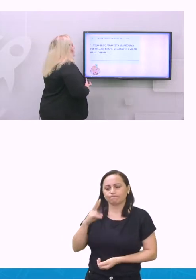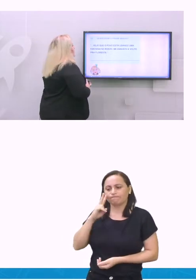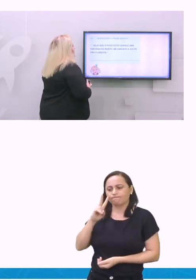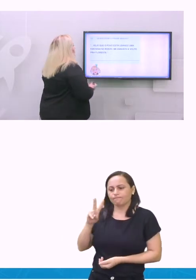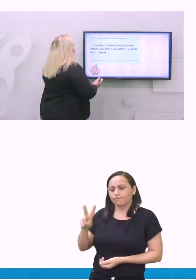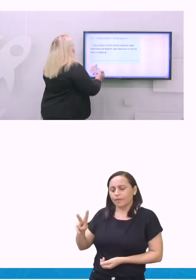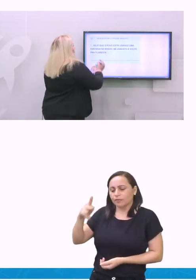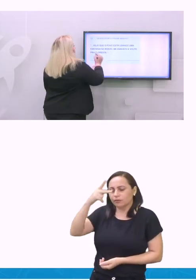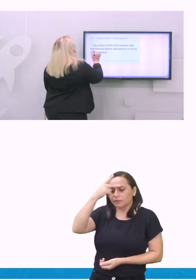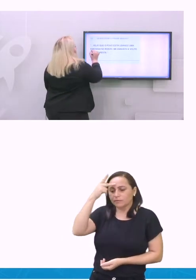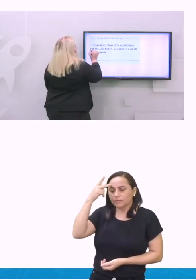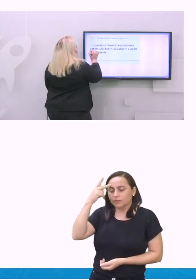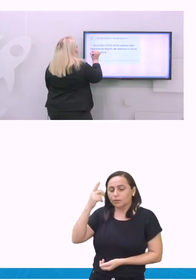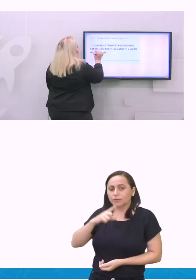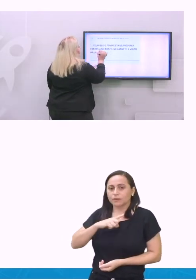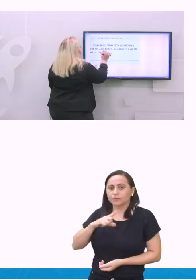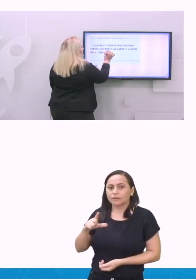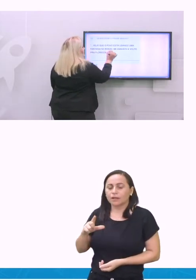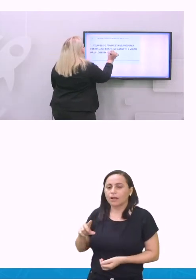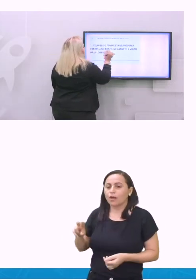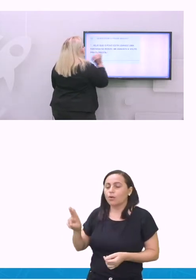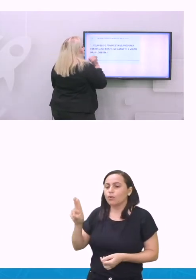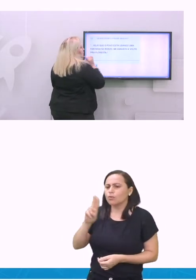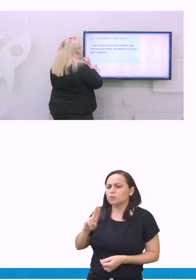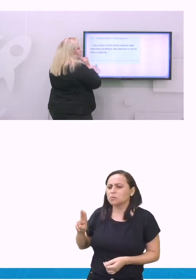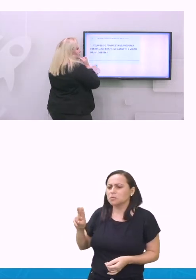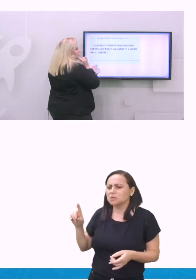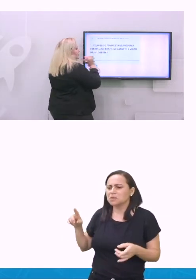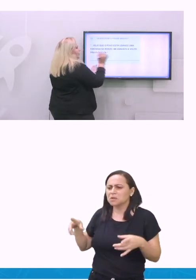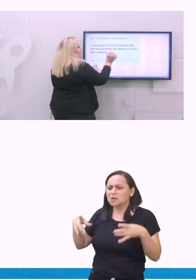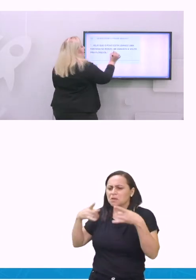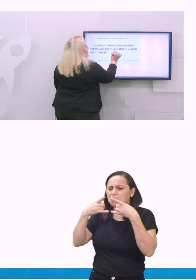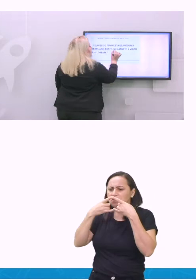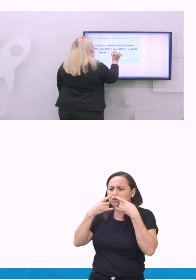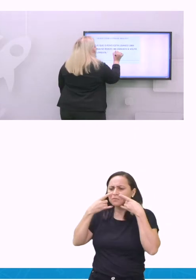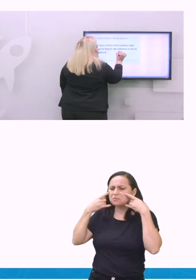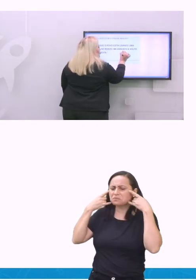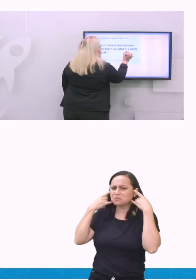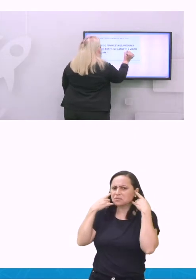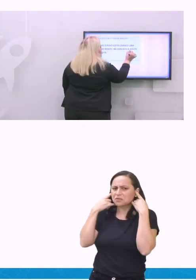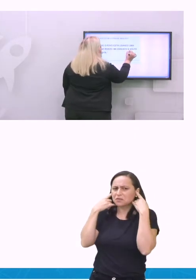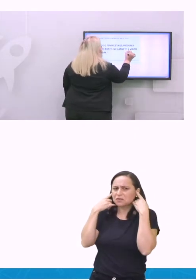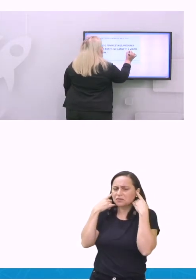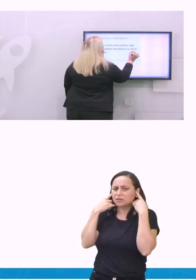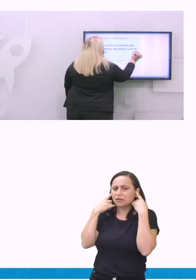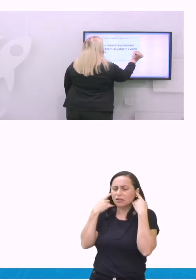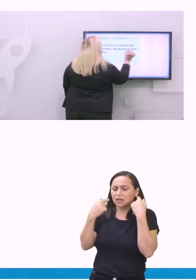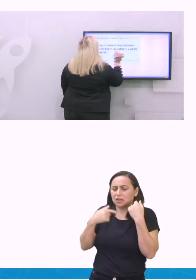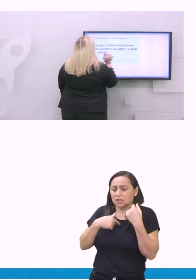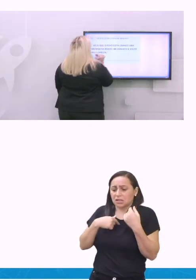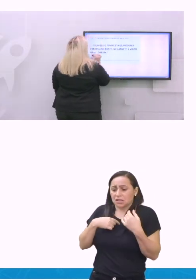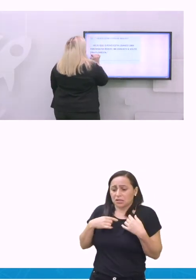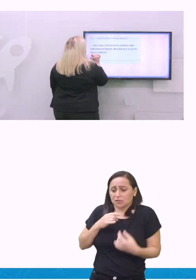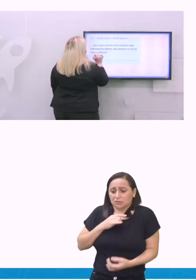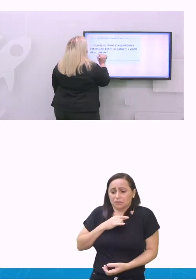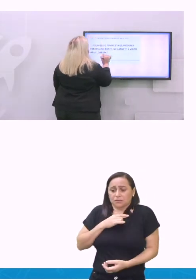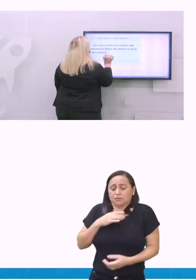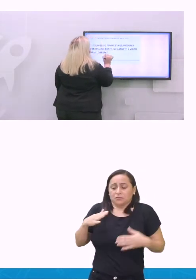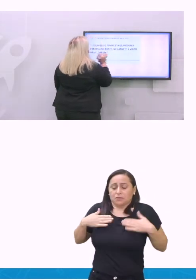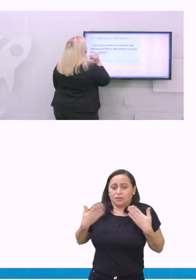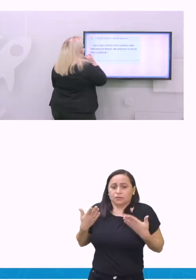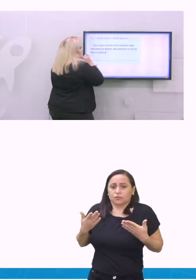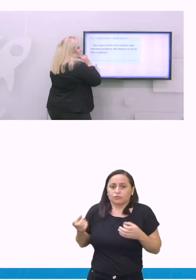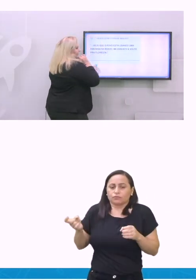está usando uma fantasia no rosto. Me assusto e volto